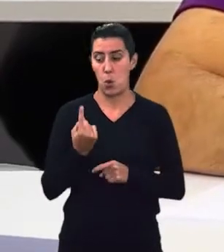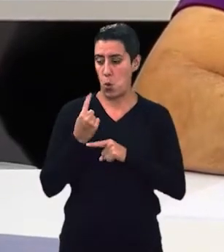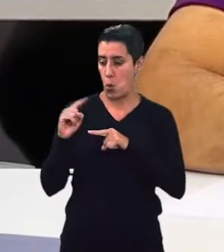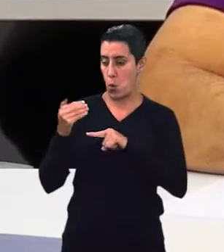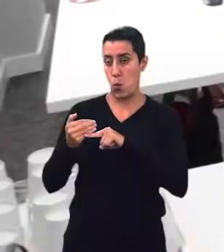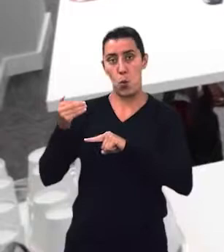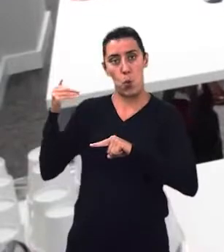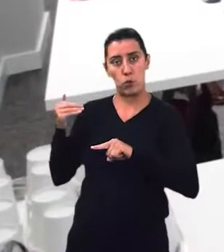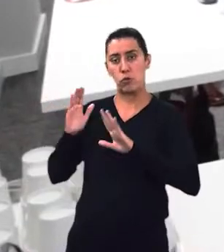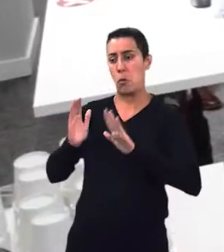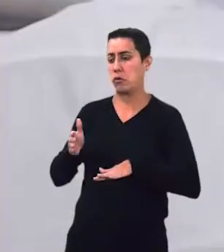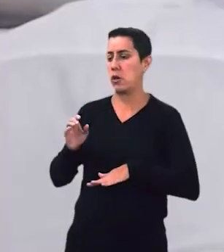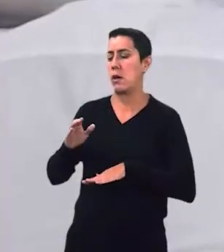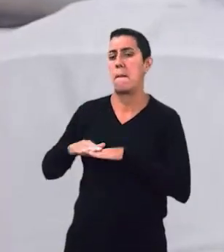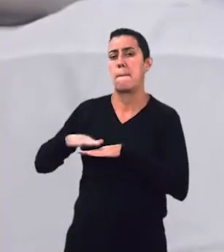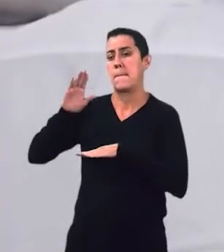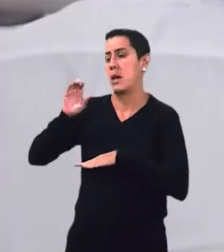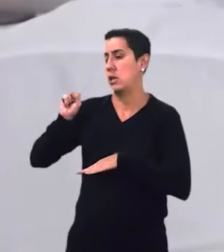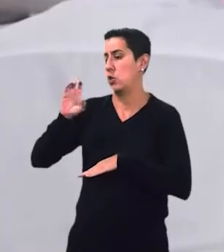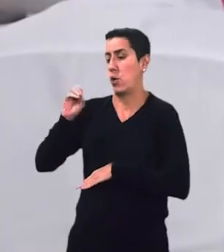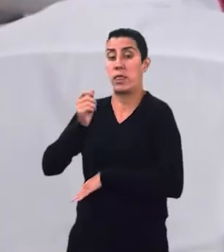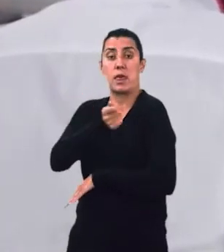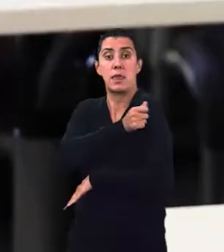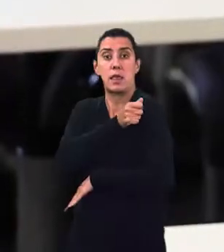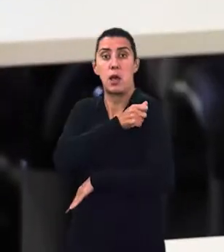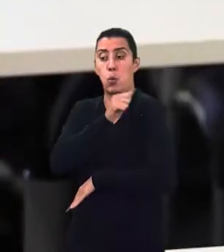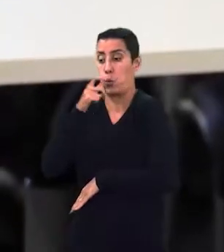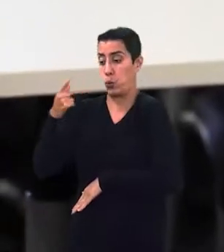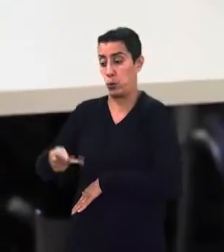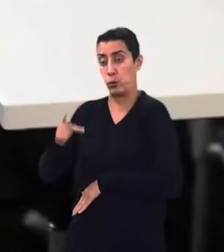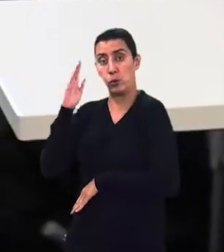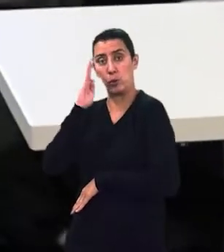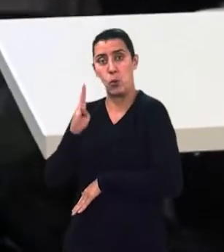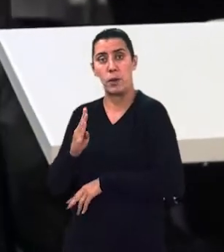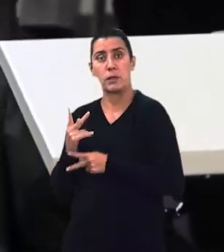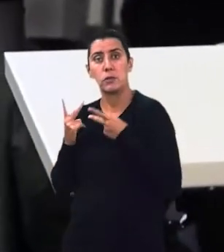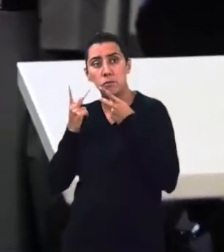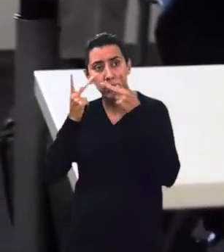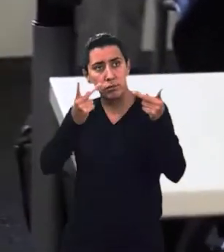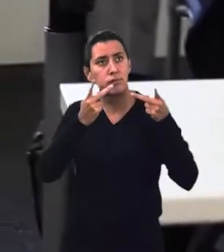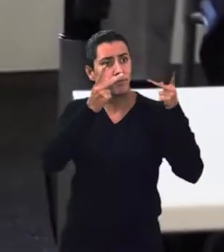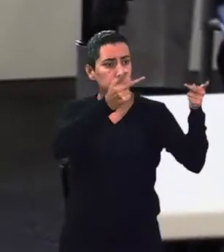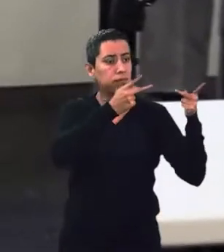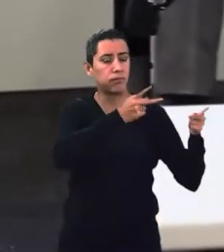mais de 80 alunos brasileiros participaram, representando 18 estados diferentes.